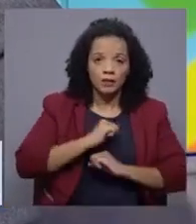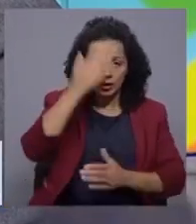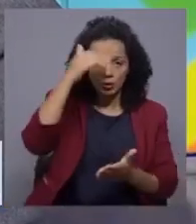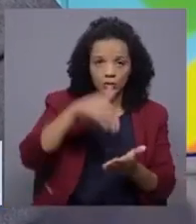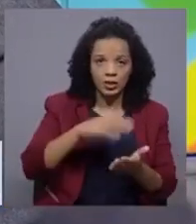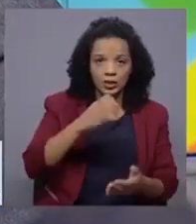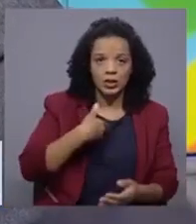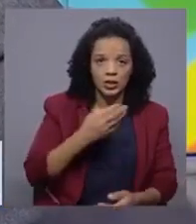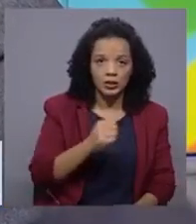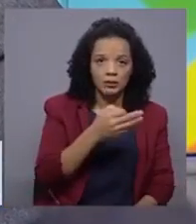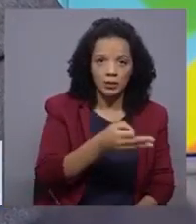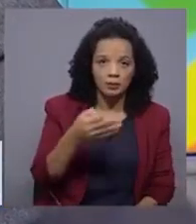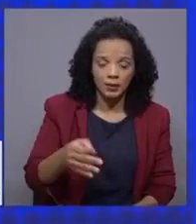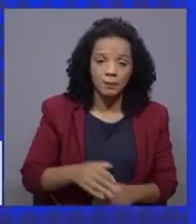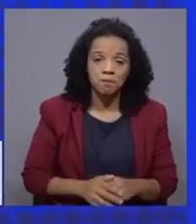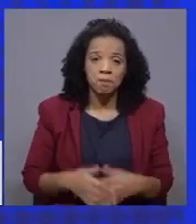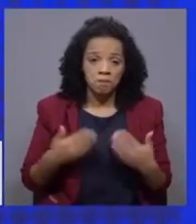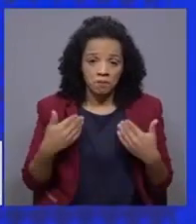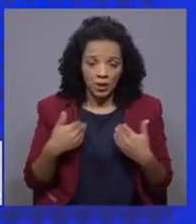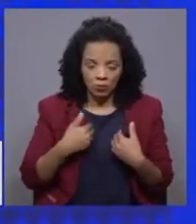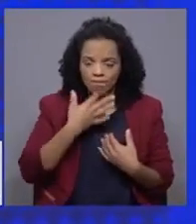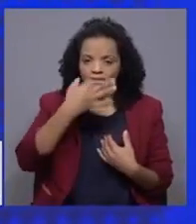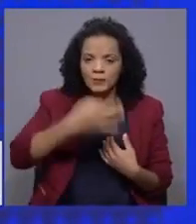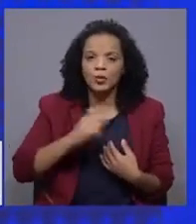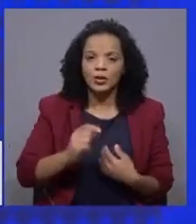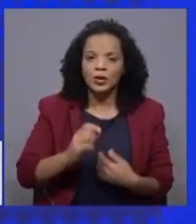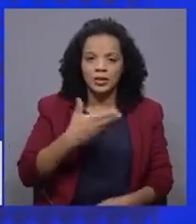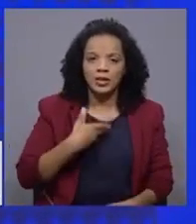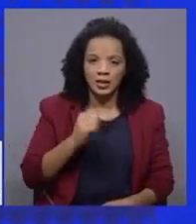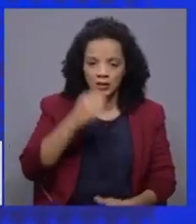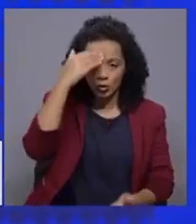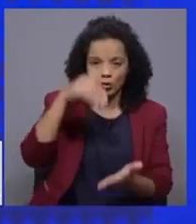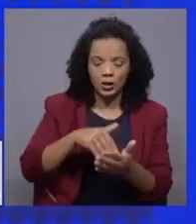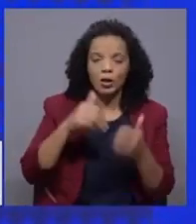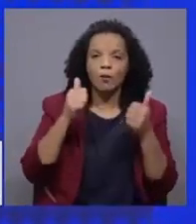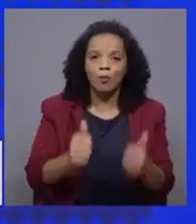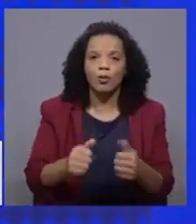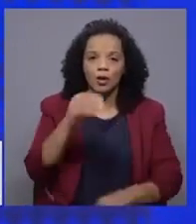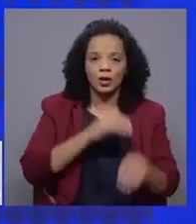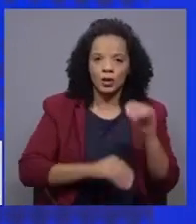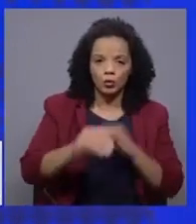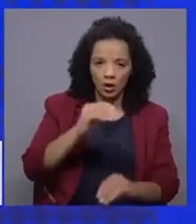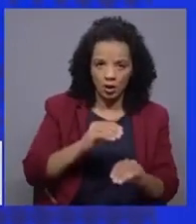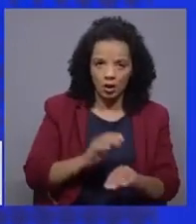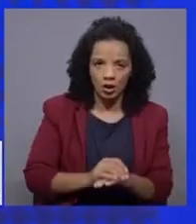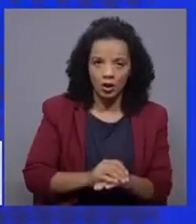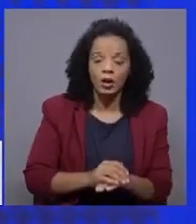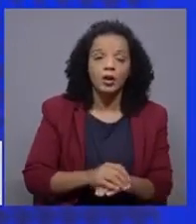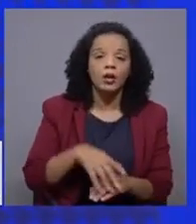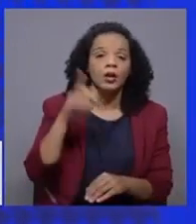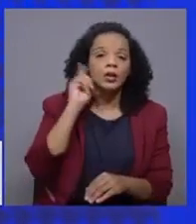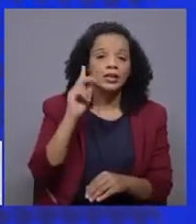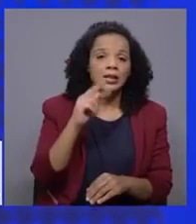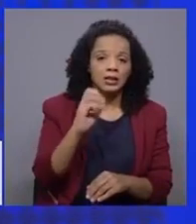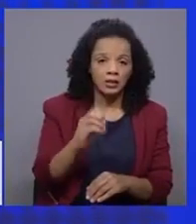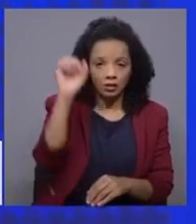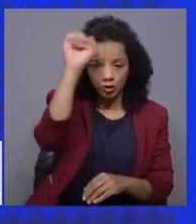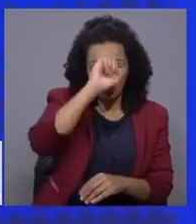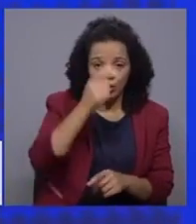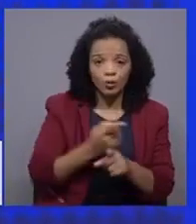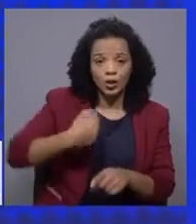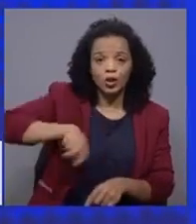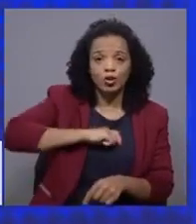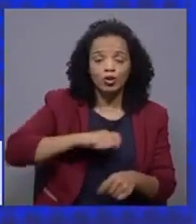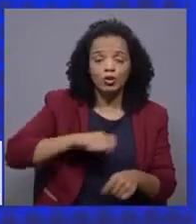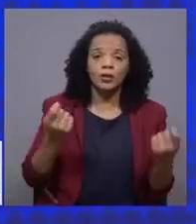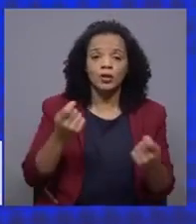resultado do CDS-PP. Eu estou absolutamente convencido que o CDS vai ter um bom resultado eleitoral no próximo dia 30 de janeiro. Porque somos o